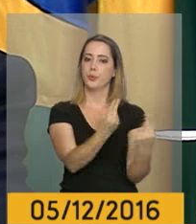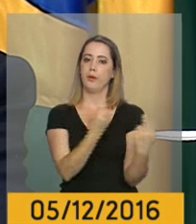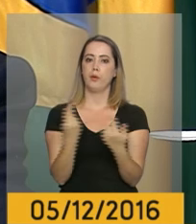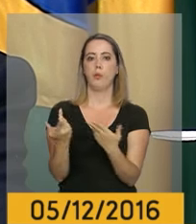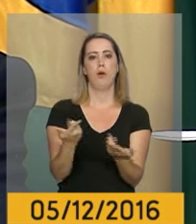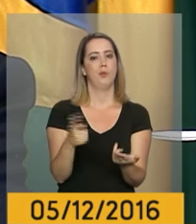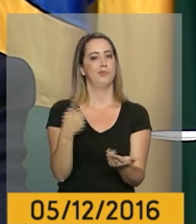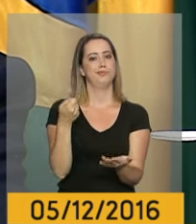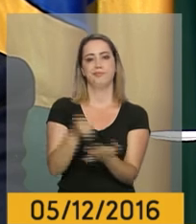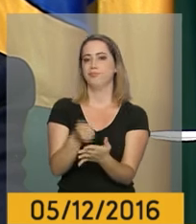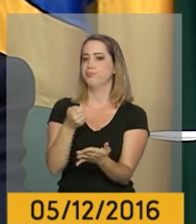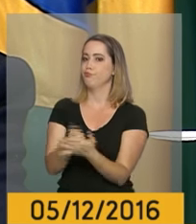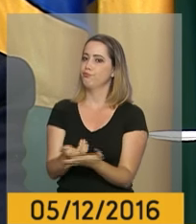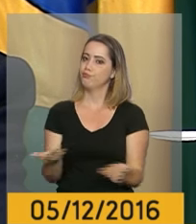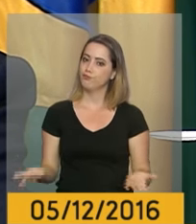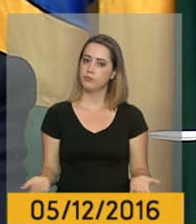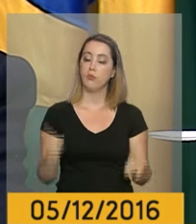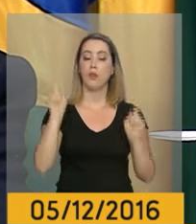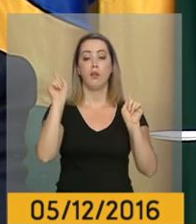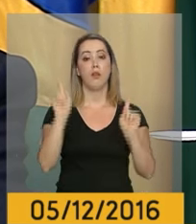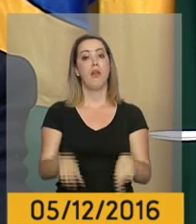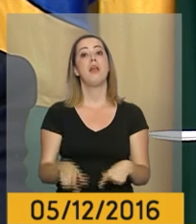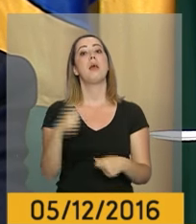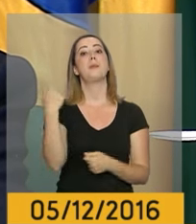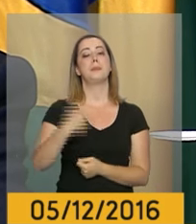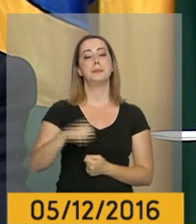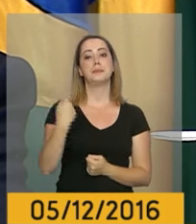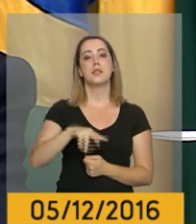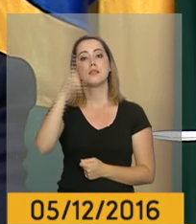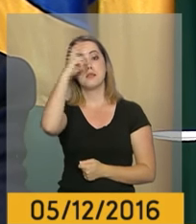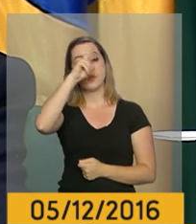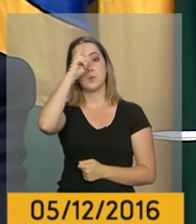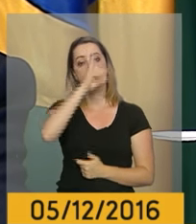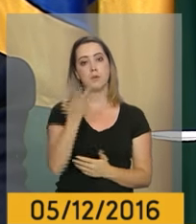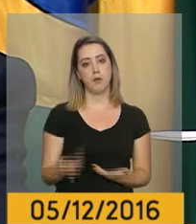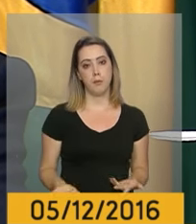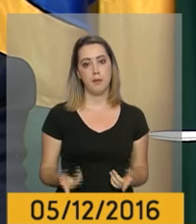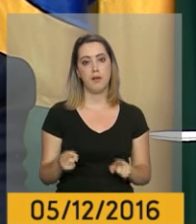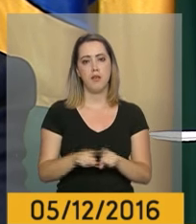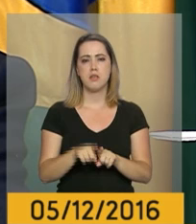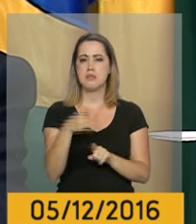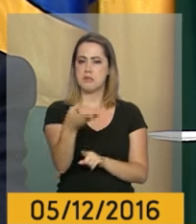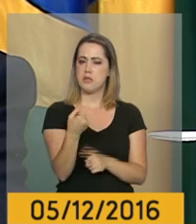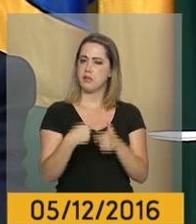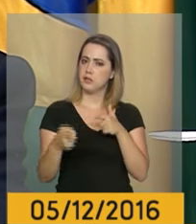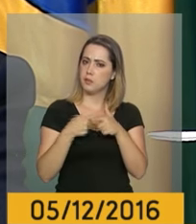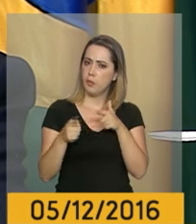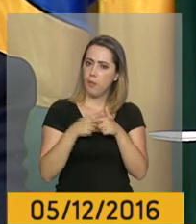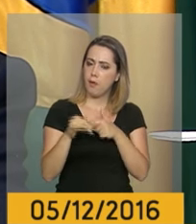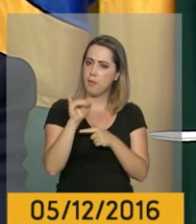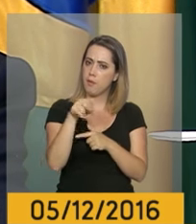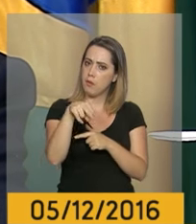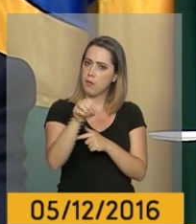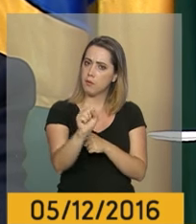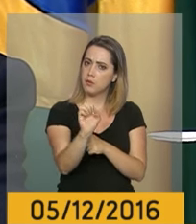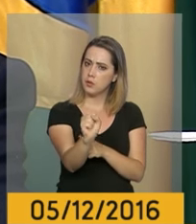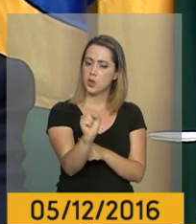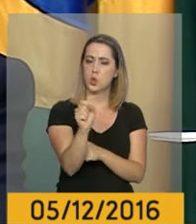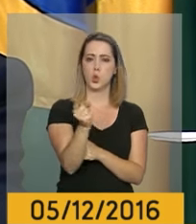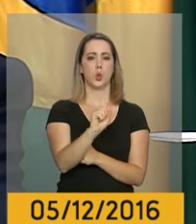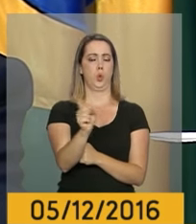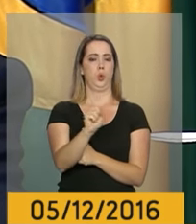fecha, não é? E é preciso lembrar, é interessante que que esses problemas previdenciários não são